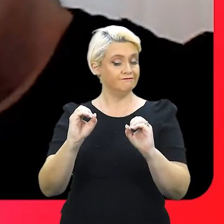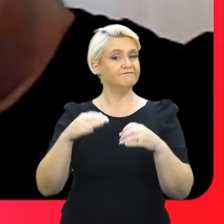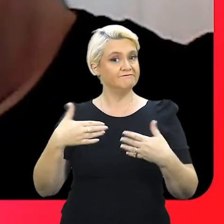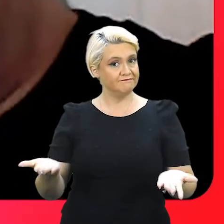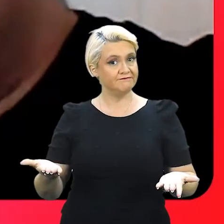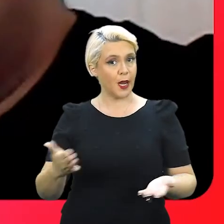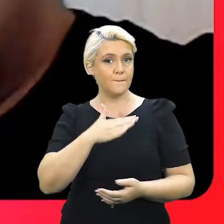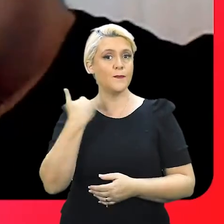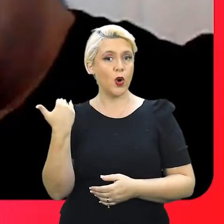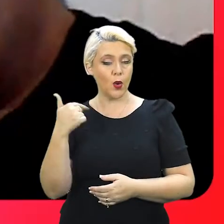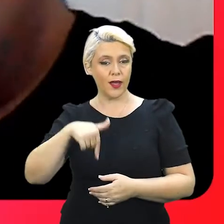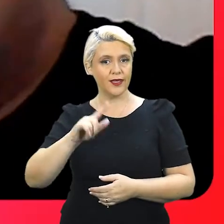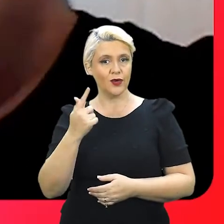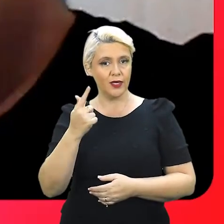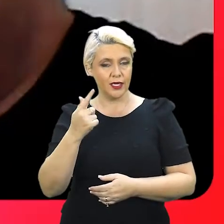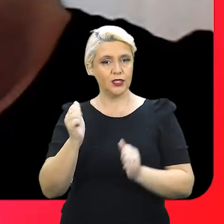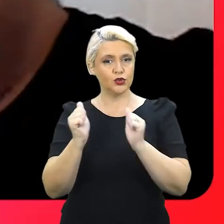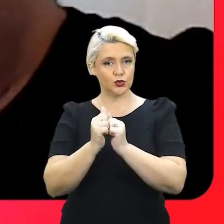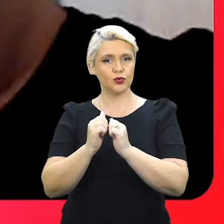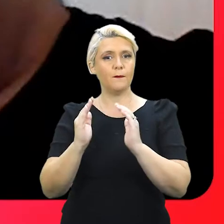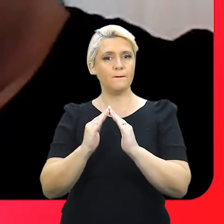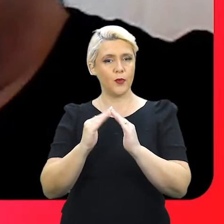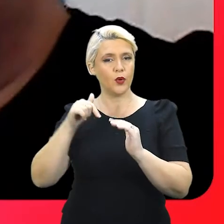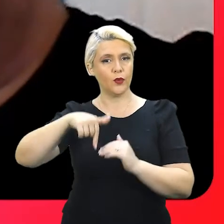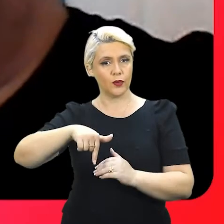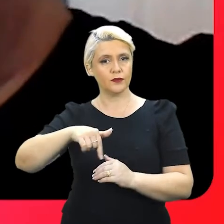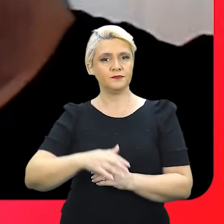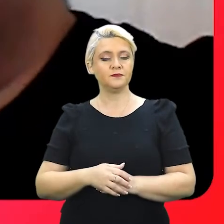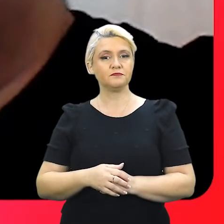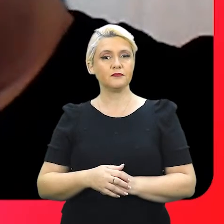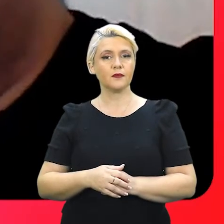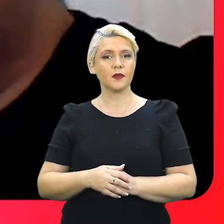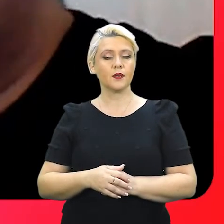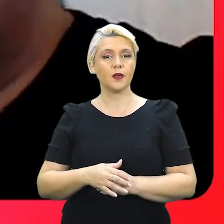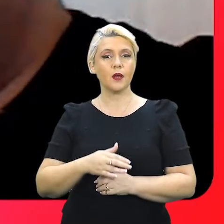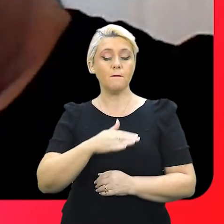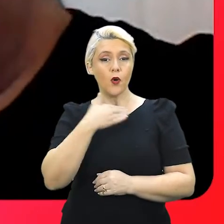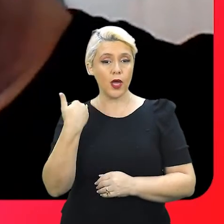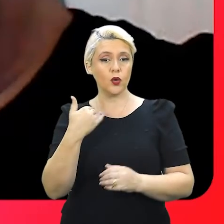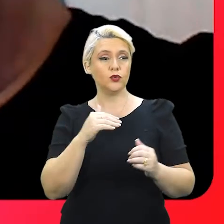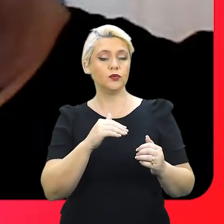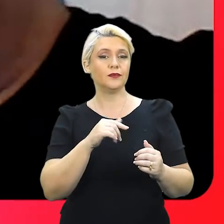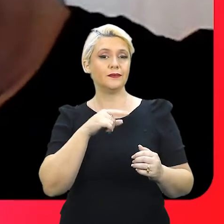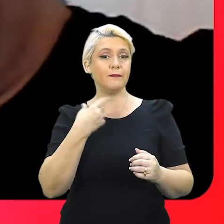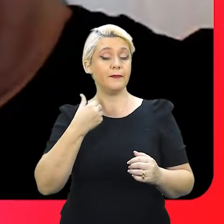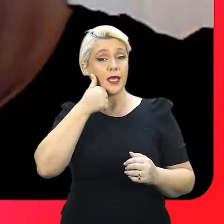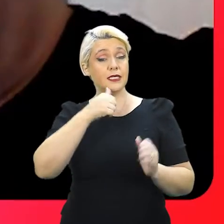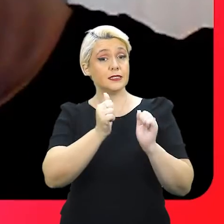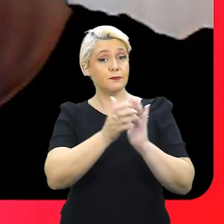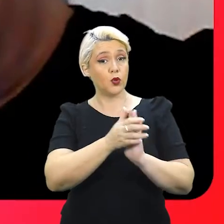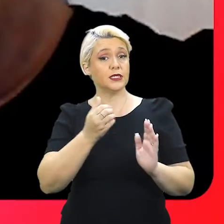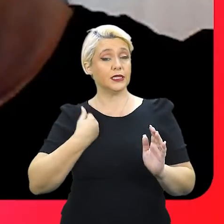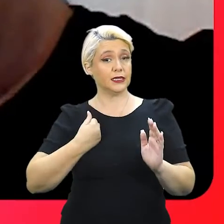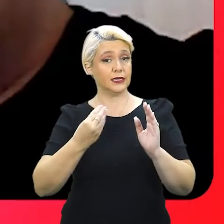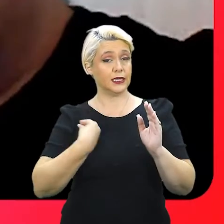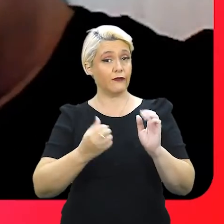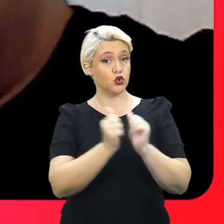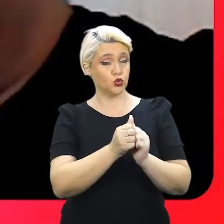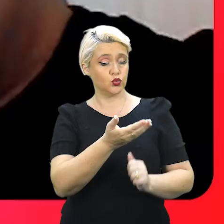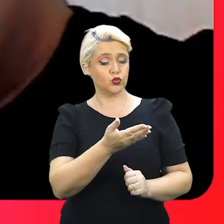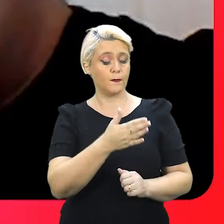Enfim, morreu em Goiânia comigo, morreu nos braços da minha ex-esposa, Isabela. Uhum.